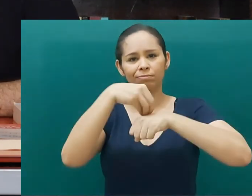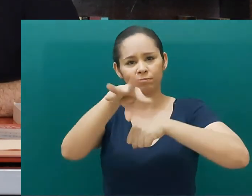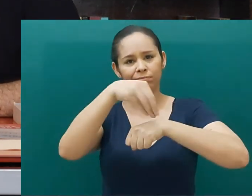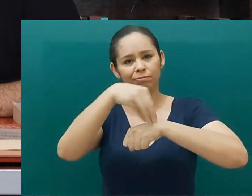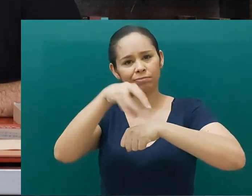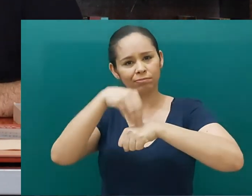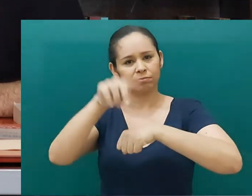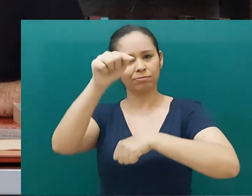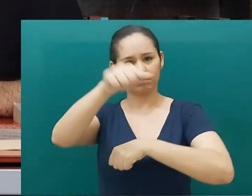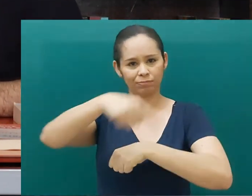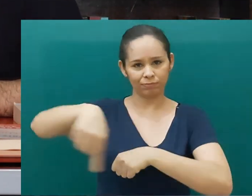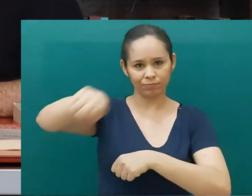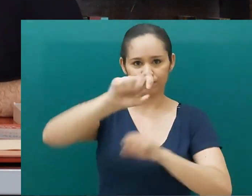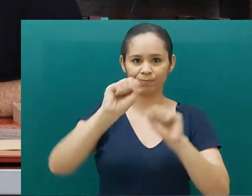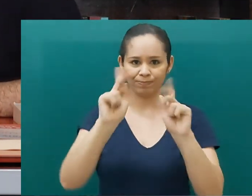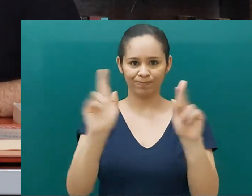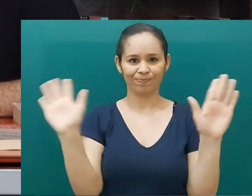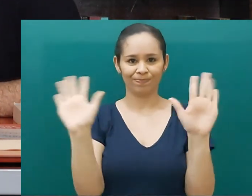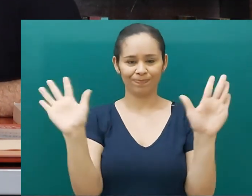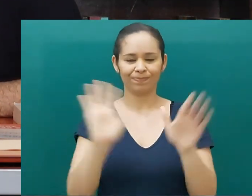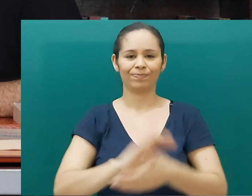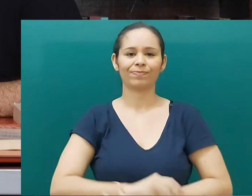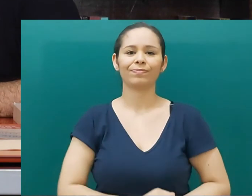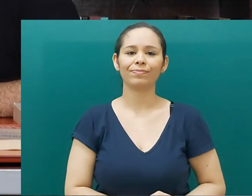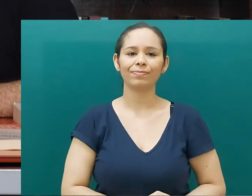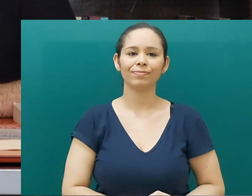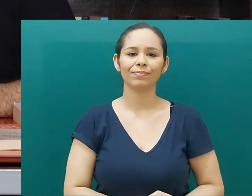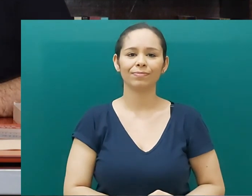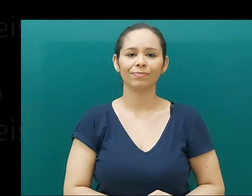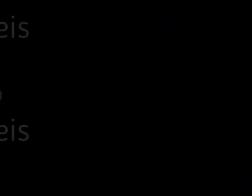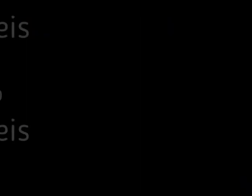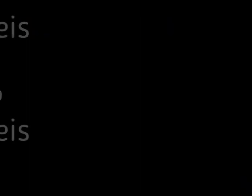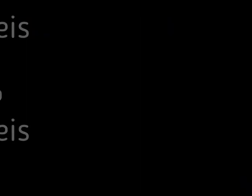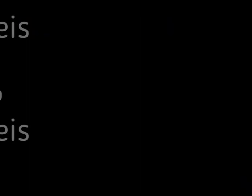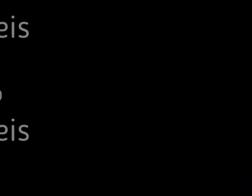partilhamos aqui agora. E é isso, até mais.